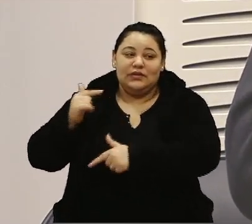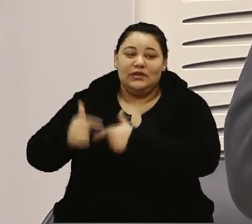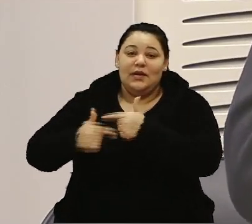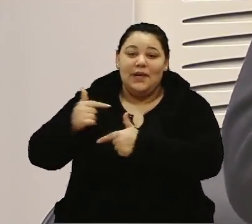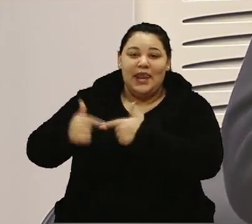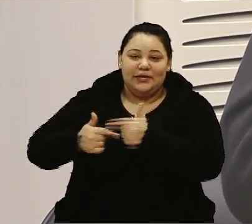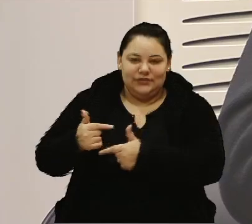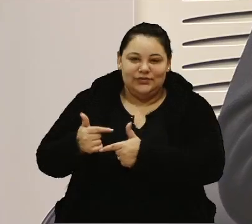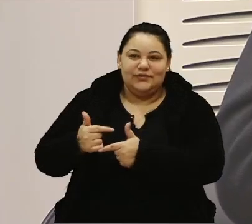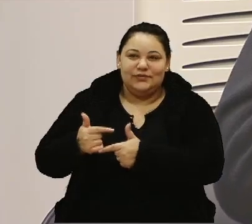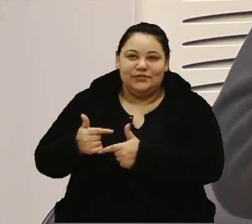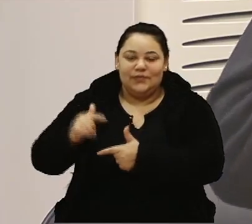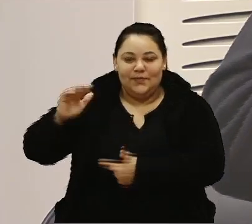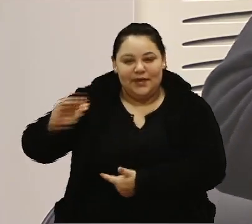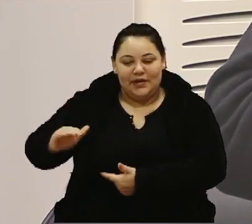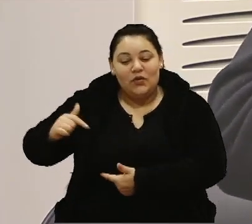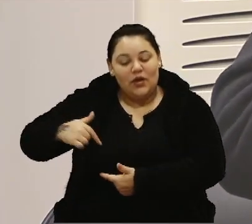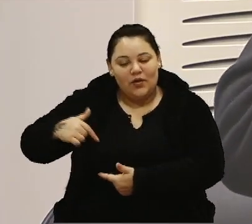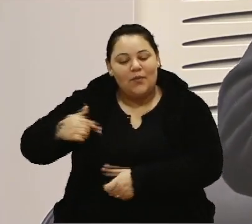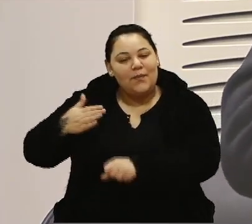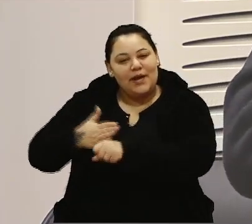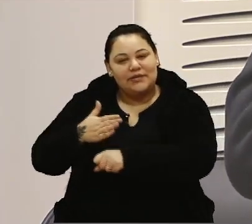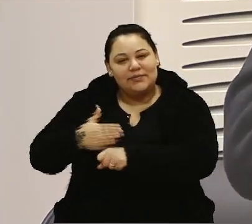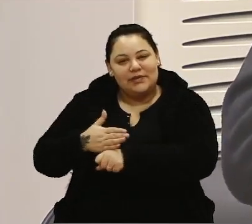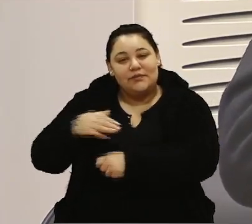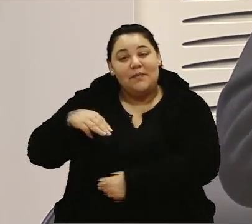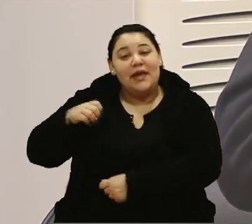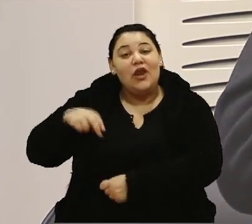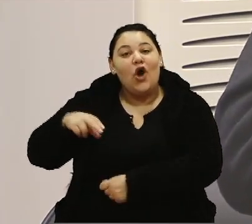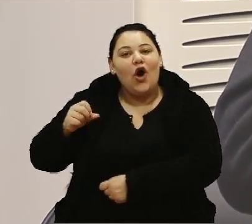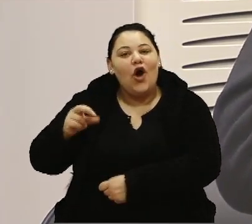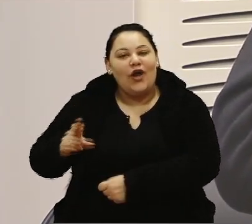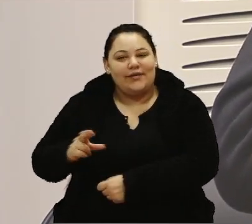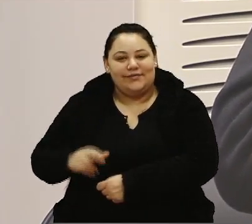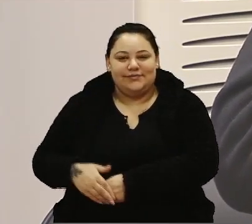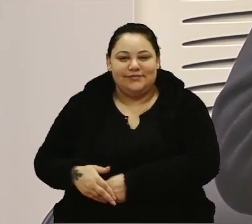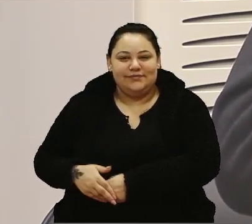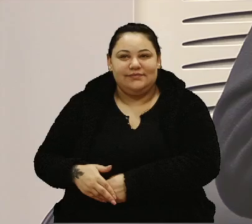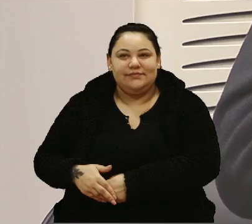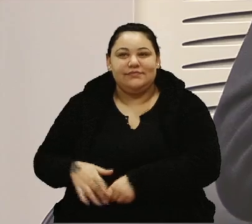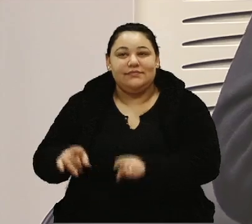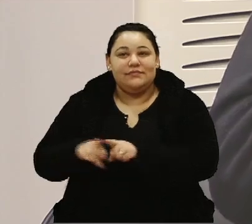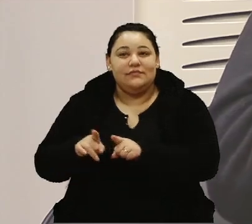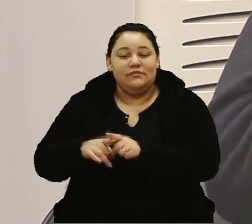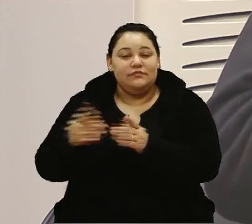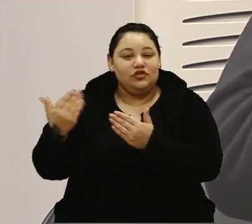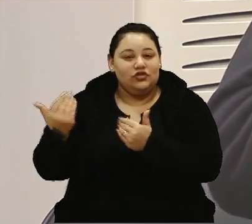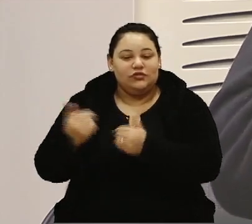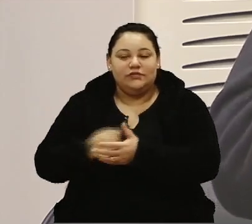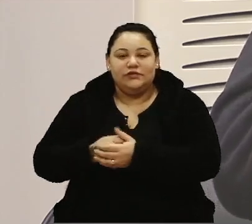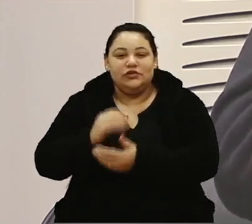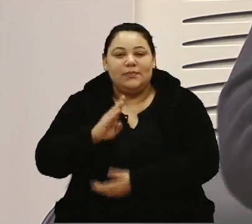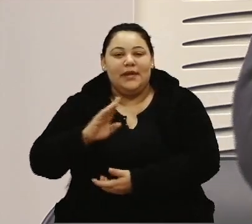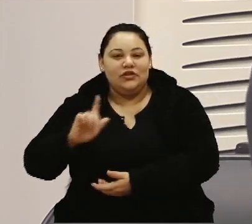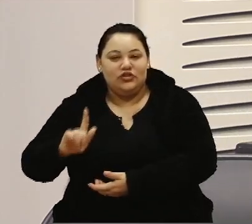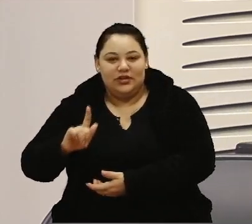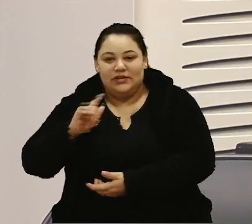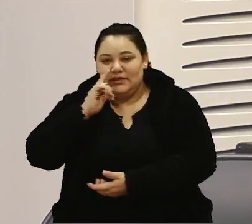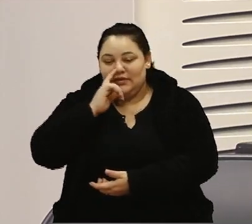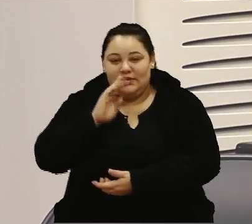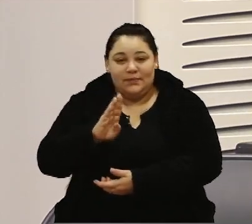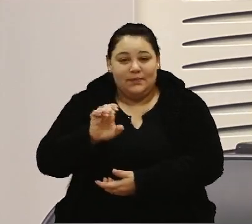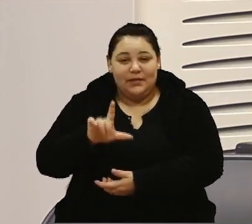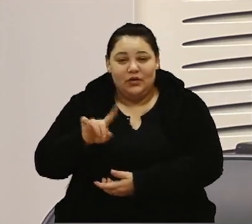da COMAI, e tenho muito orgulho de ter sido menor da COMAI, com a gurizada do Burgo, a gurizada do